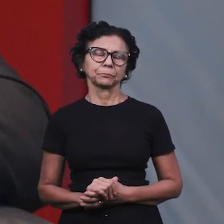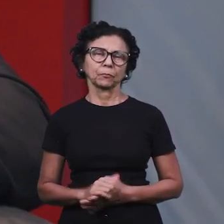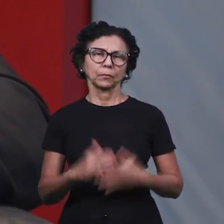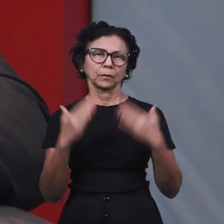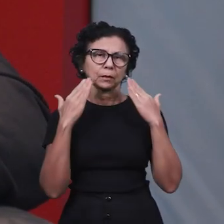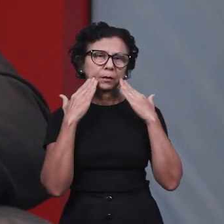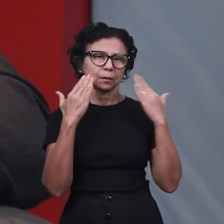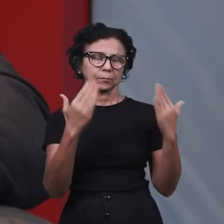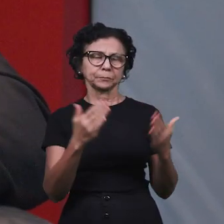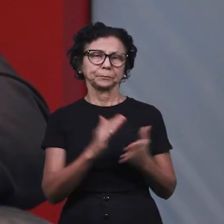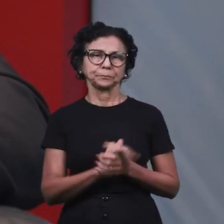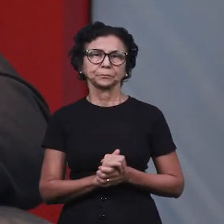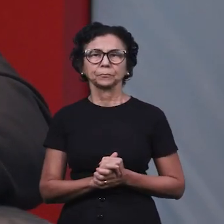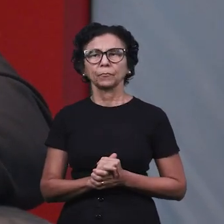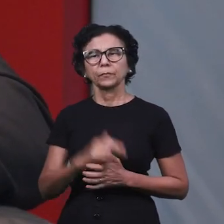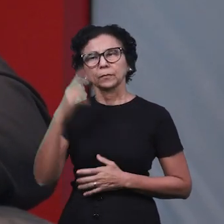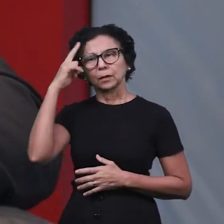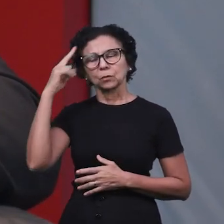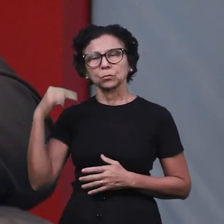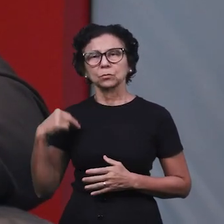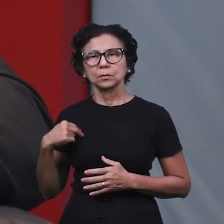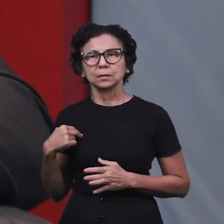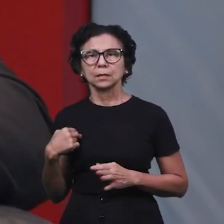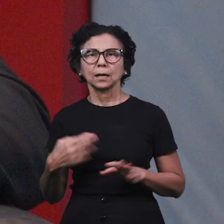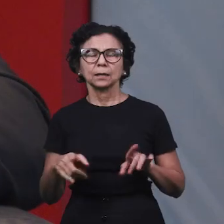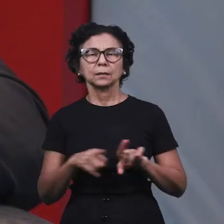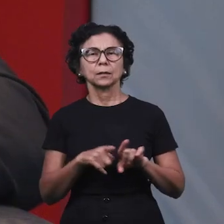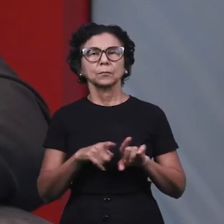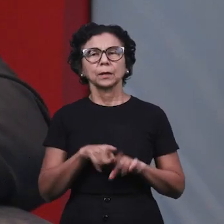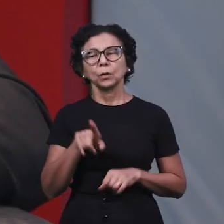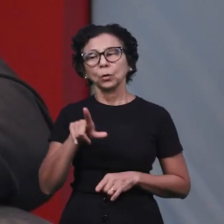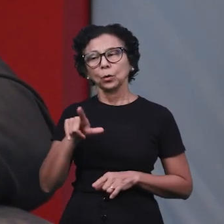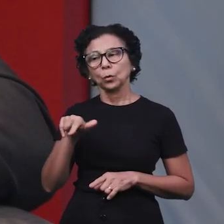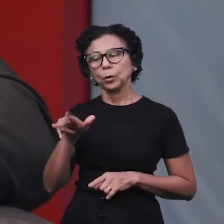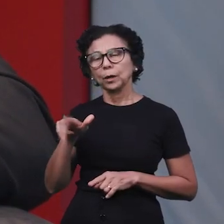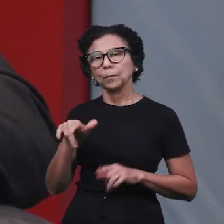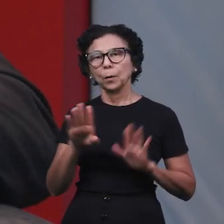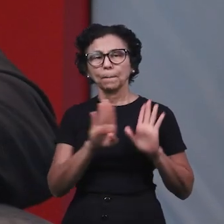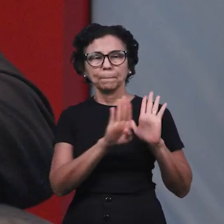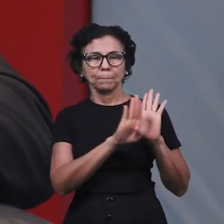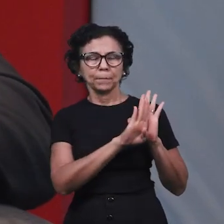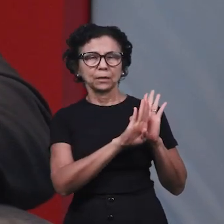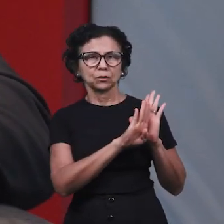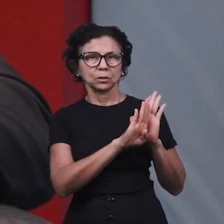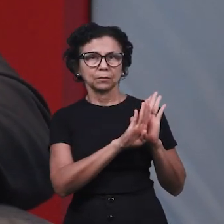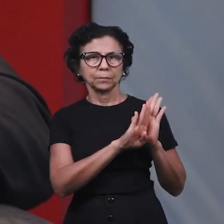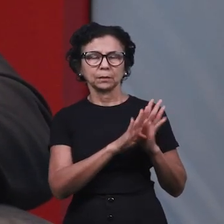seus irmãos, José estava ali, Benjamim também, que foi